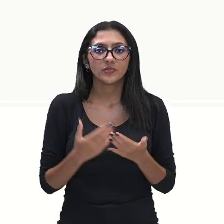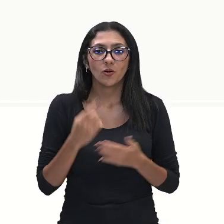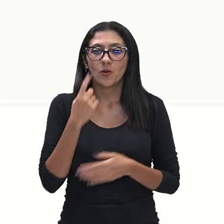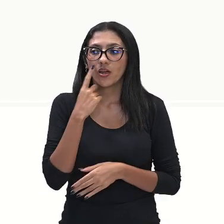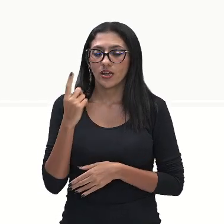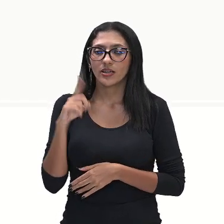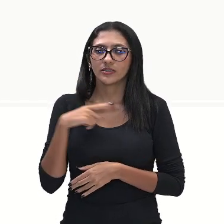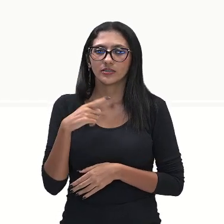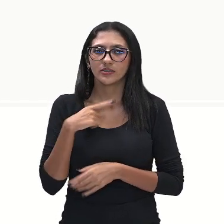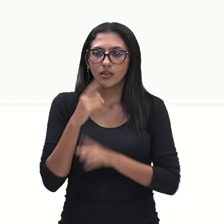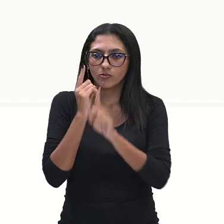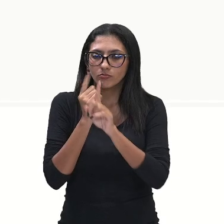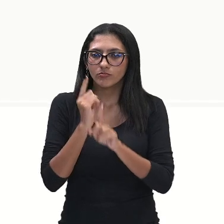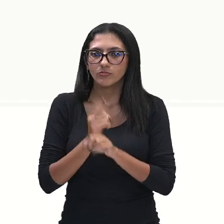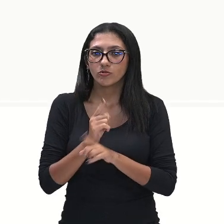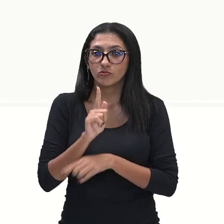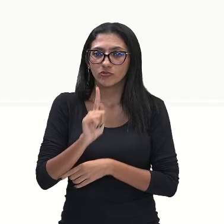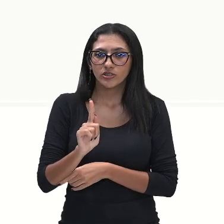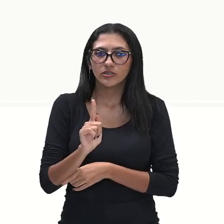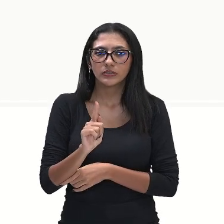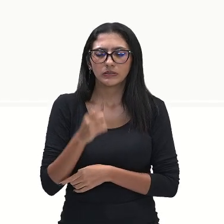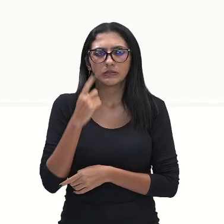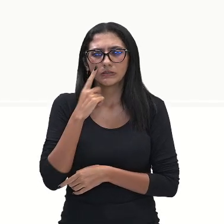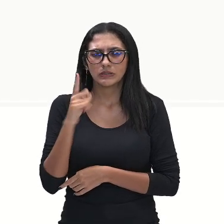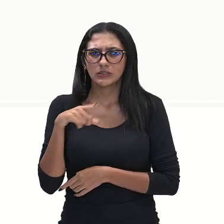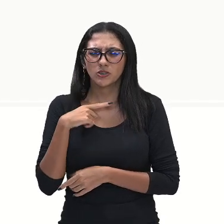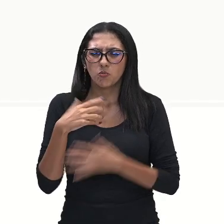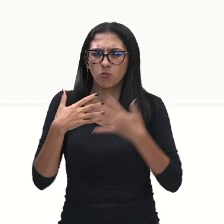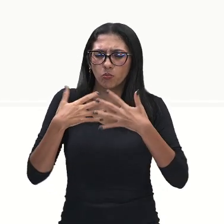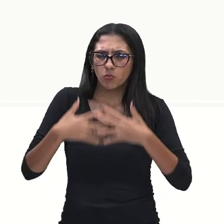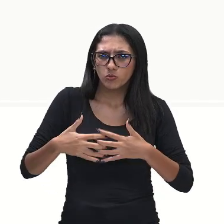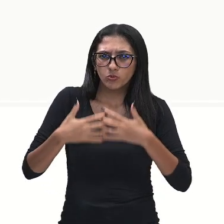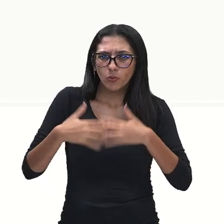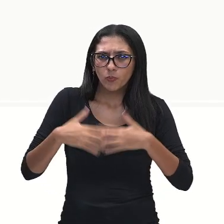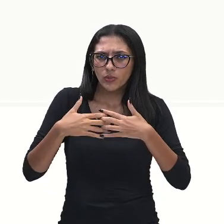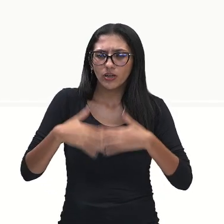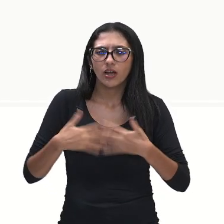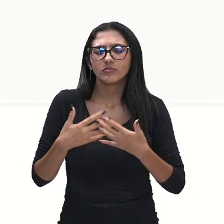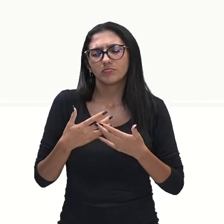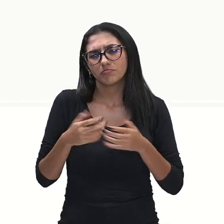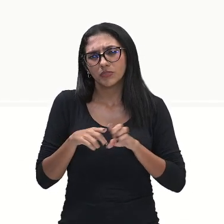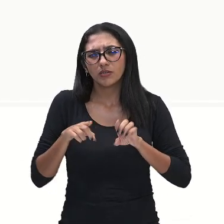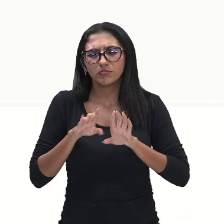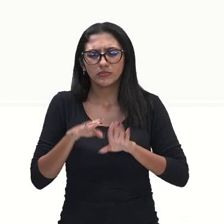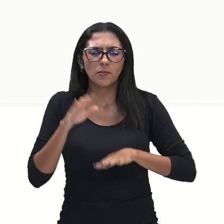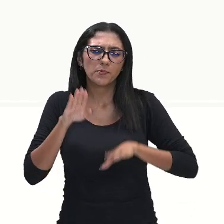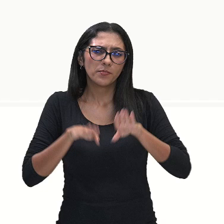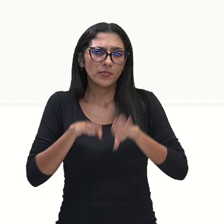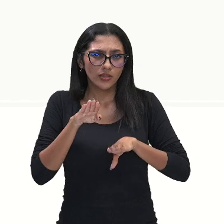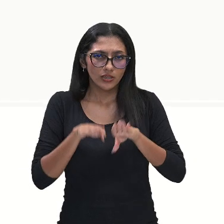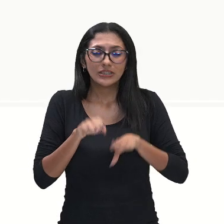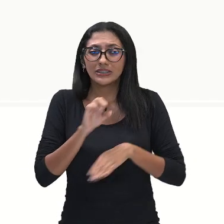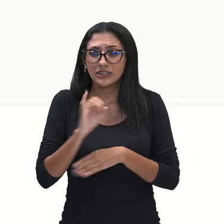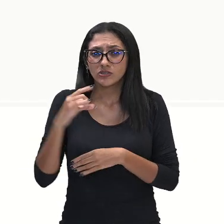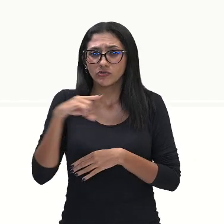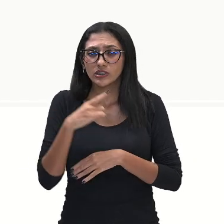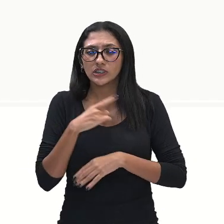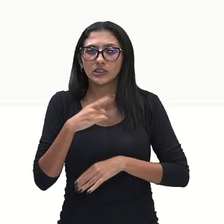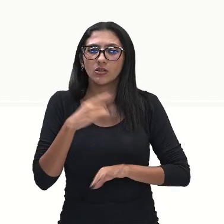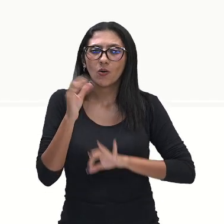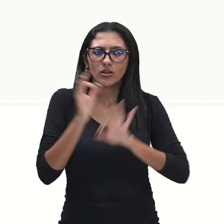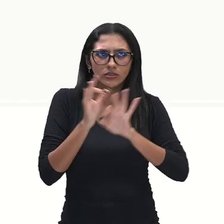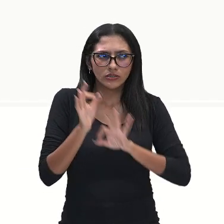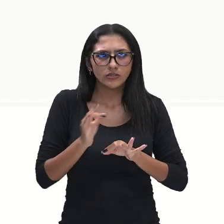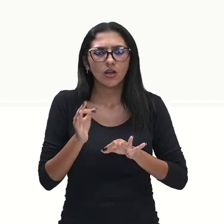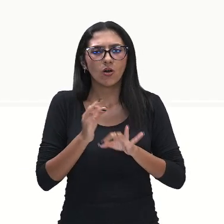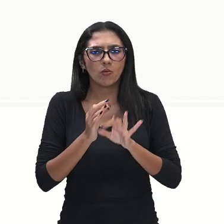do G. Professor, é um pouco complicado isso aí, né? Depende, pessoal. Quando você for trabalhando